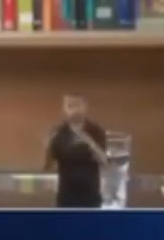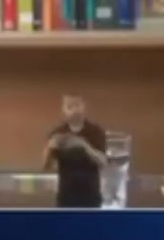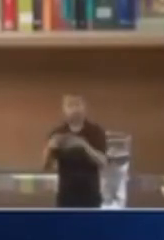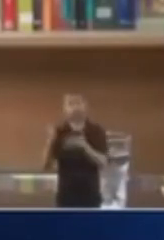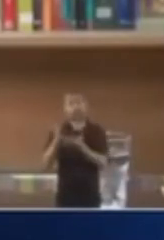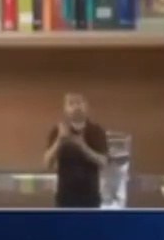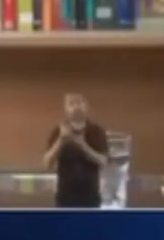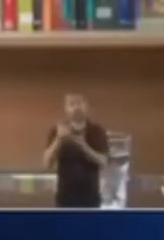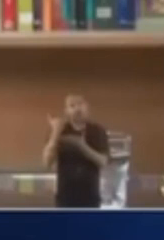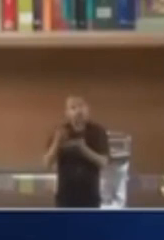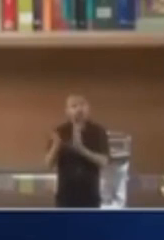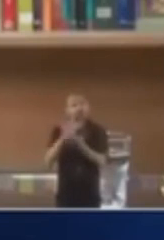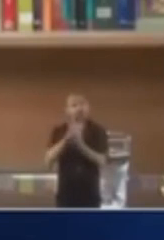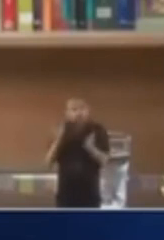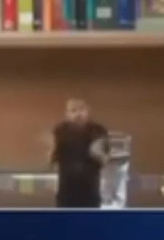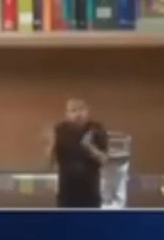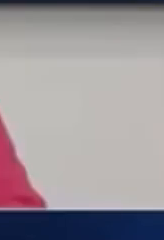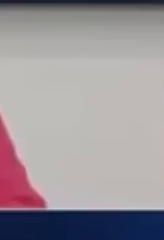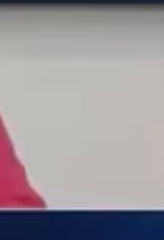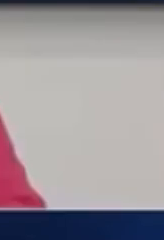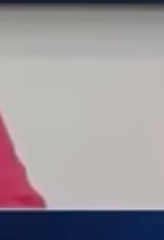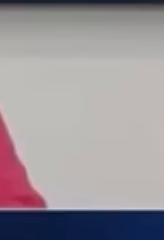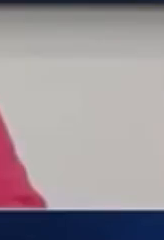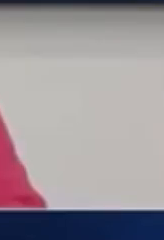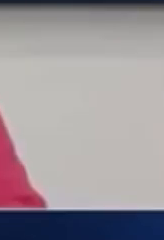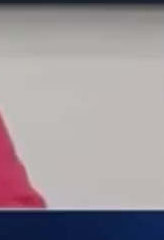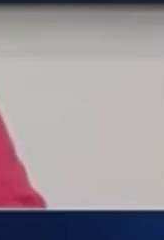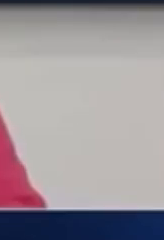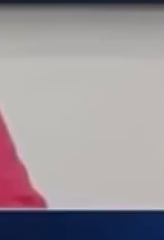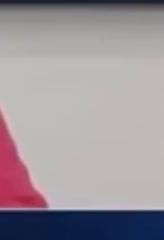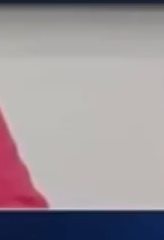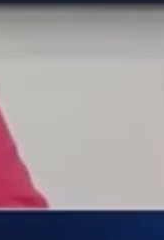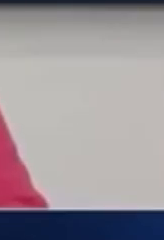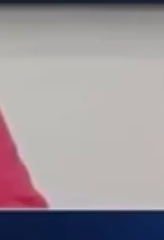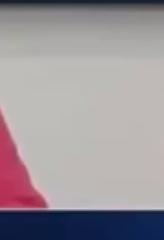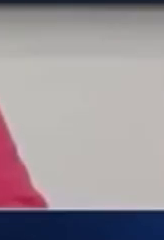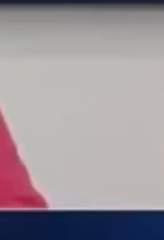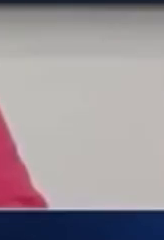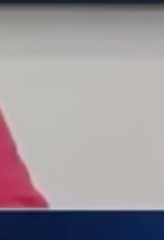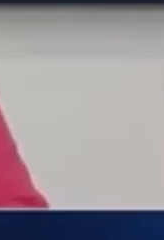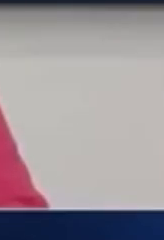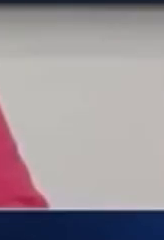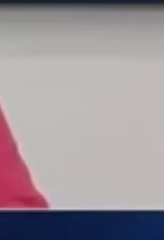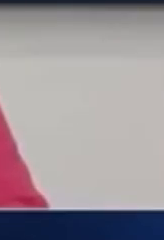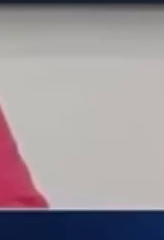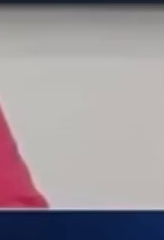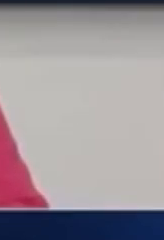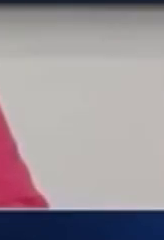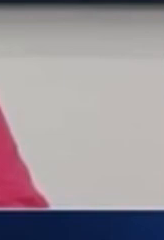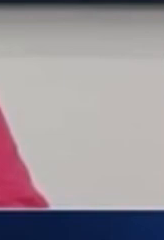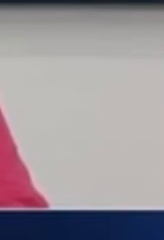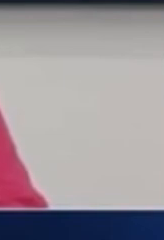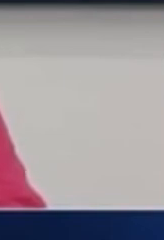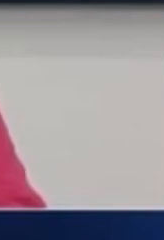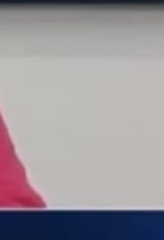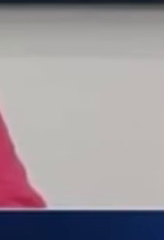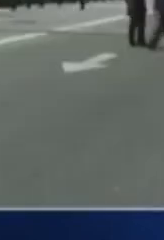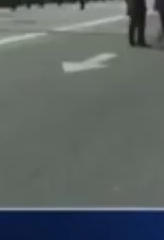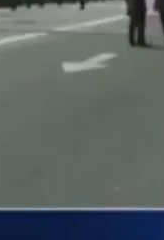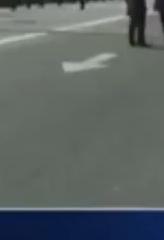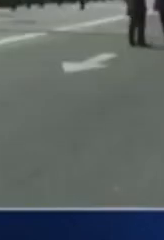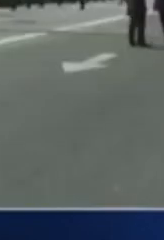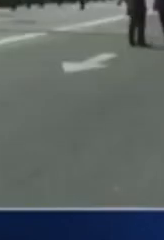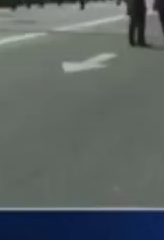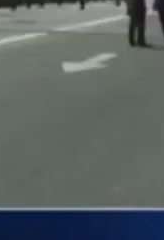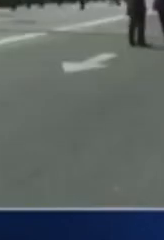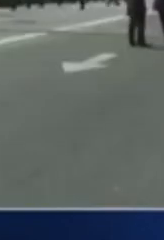mais uma vez essa massa a população como um todo vai pressionar ou vai se posicionar frente às